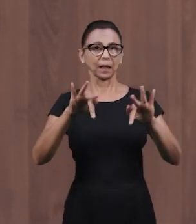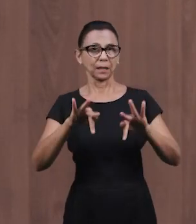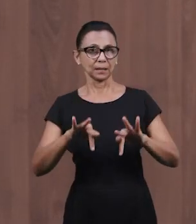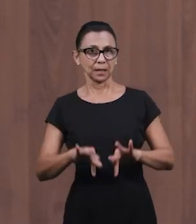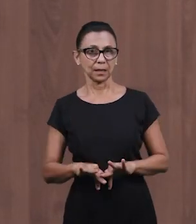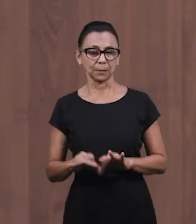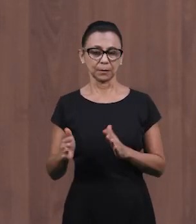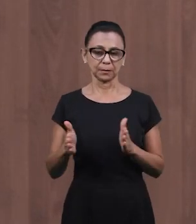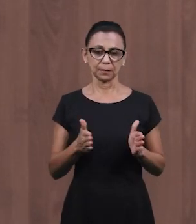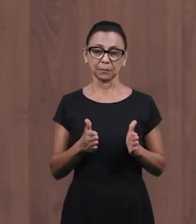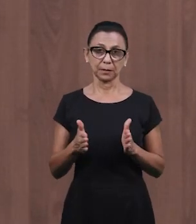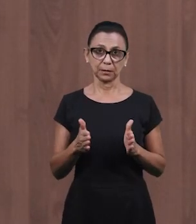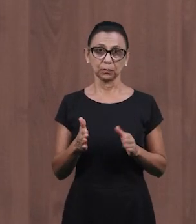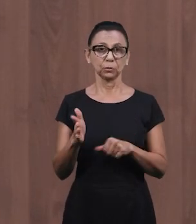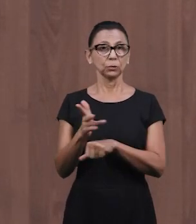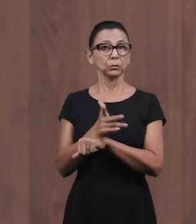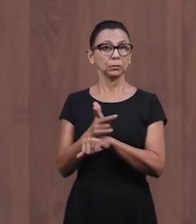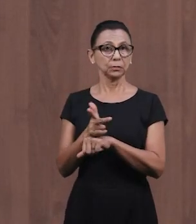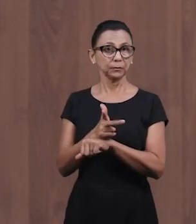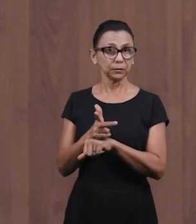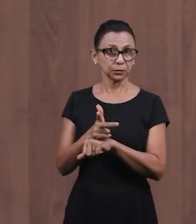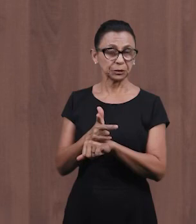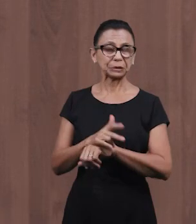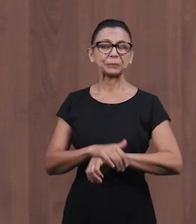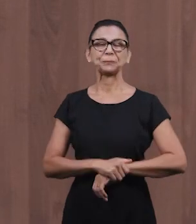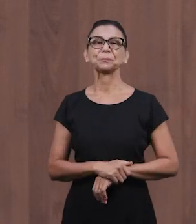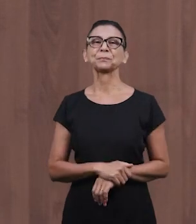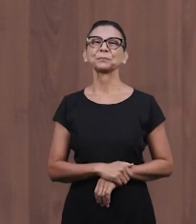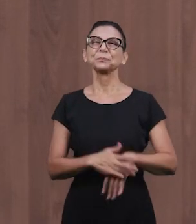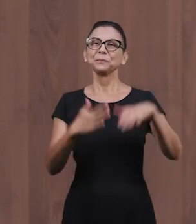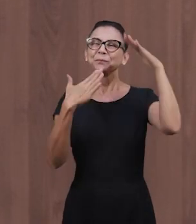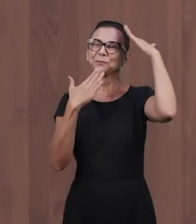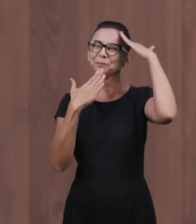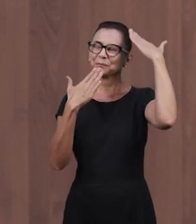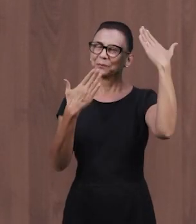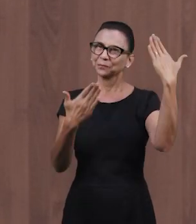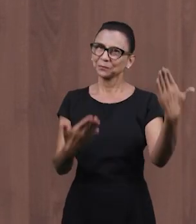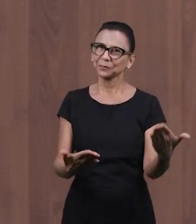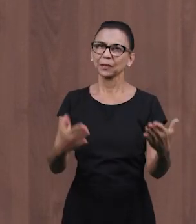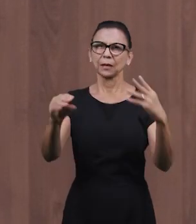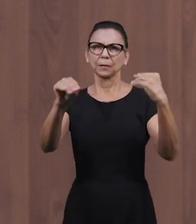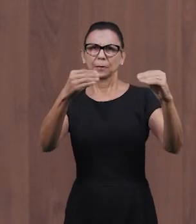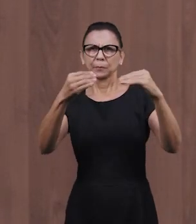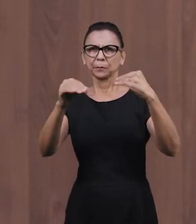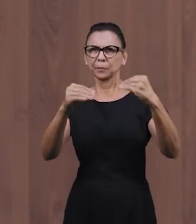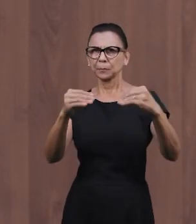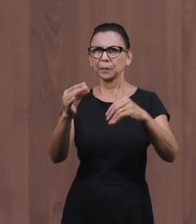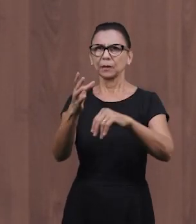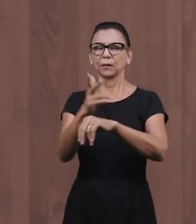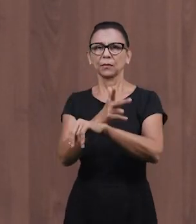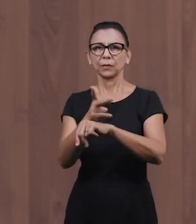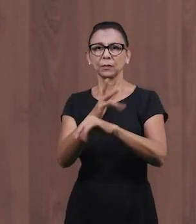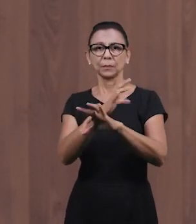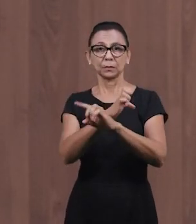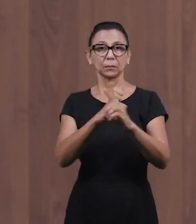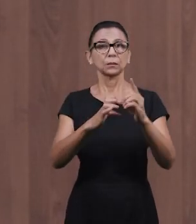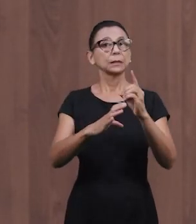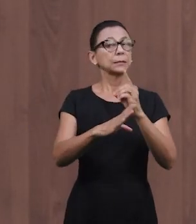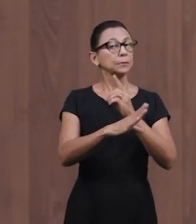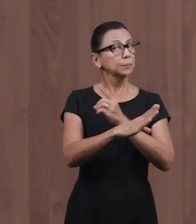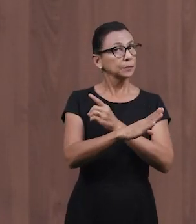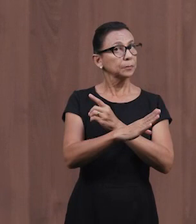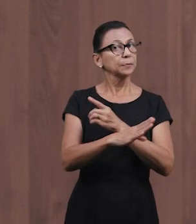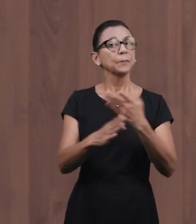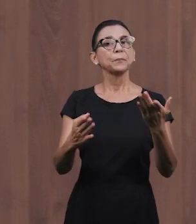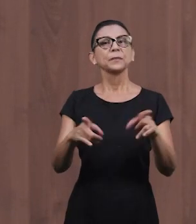encerramos essa parte da apresentação dos vídeos e queremos agradecer àqueles que têm enviado seus vídeos para a Escola Bíblica